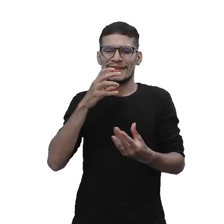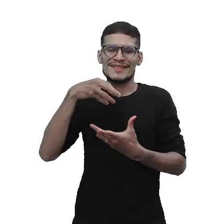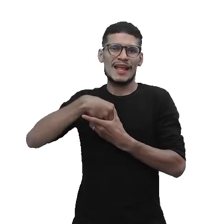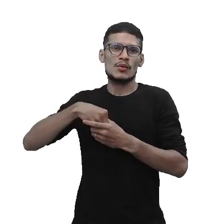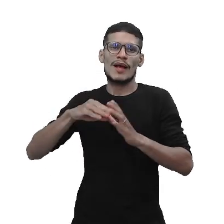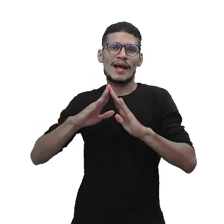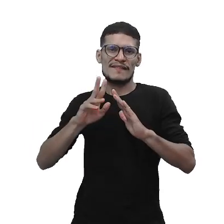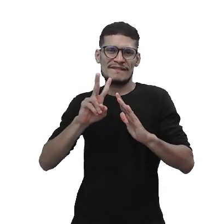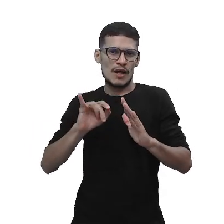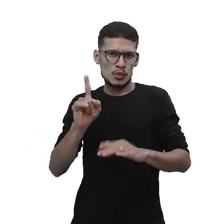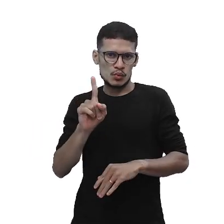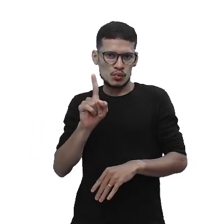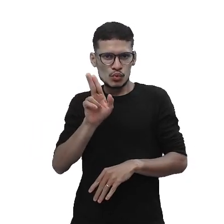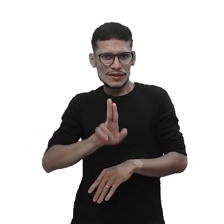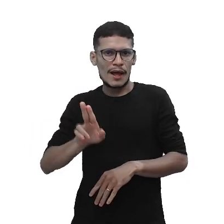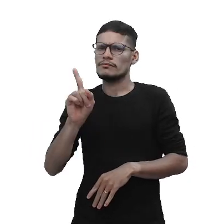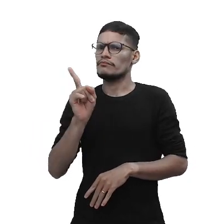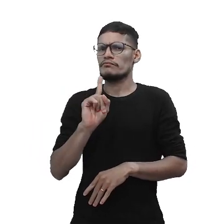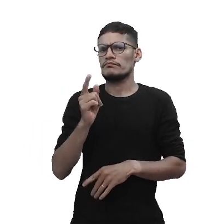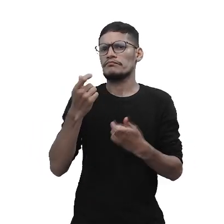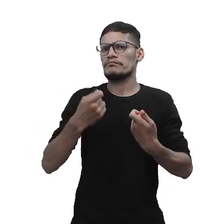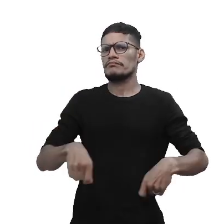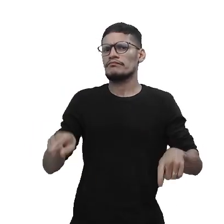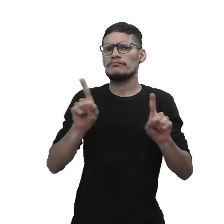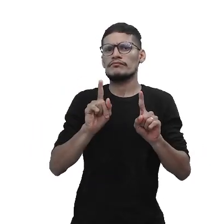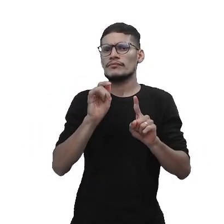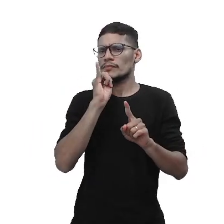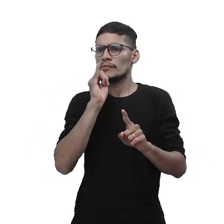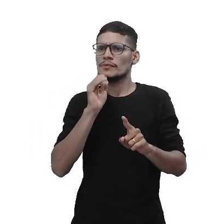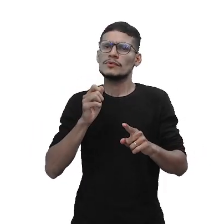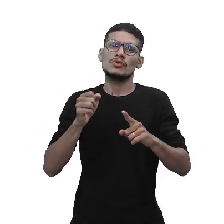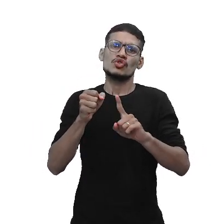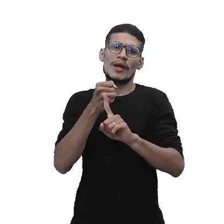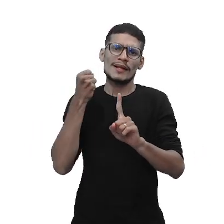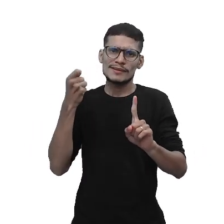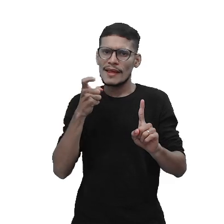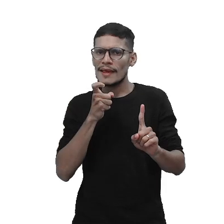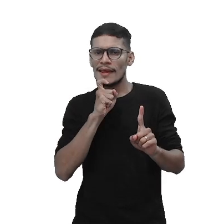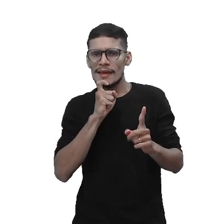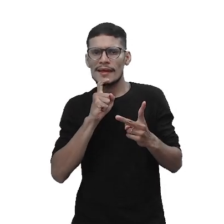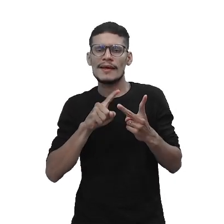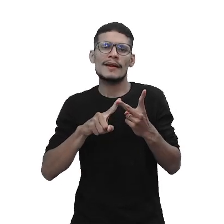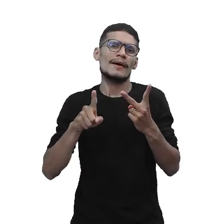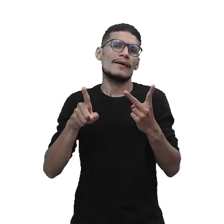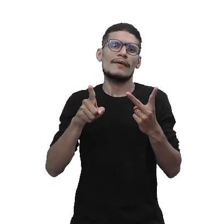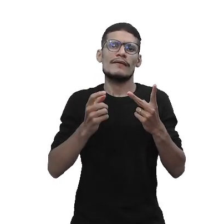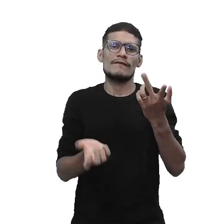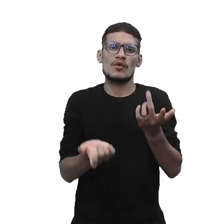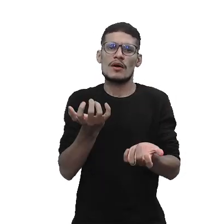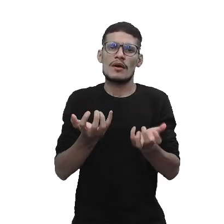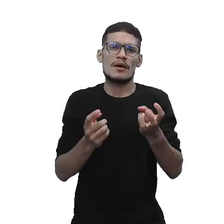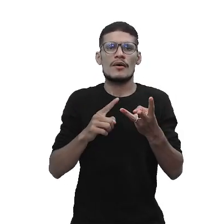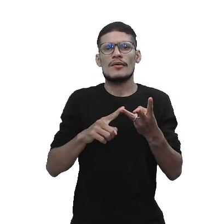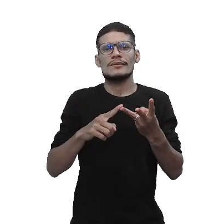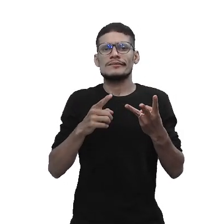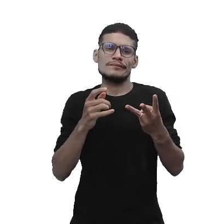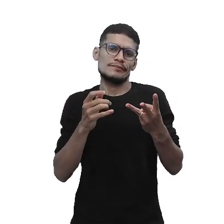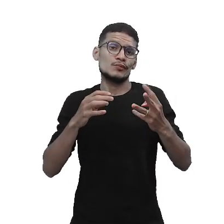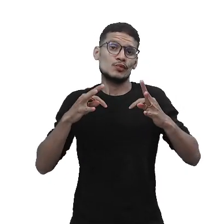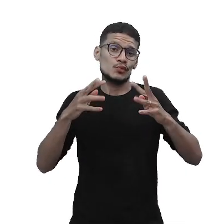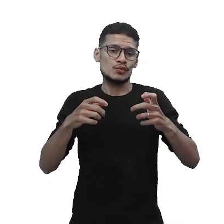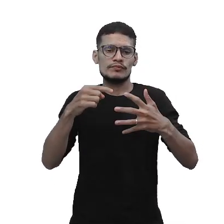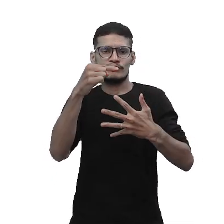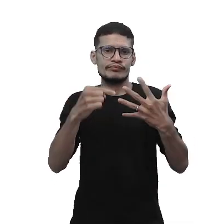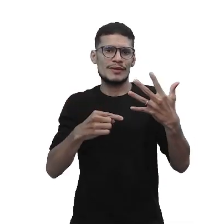casa, vamos dizer, geladeira, fogão, máquina de lavar, micro-ondas, entre outros, eles não vão seguir nessas orientações dessas